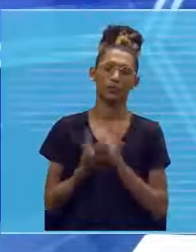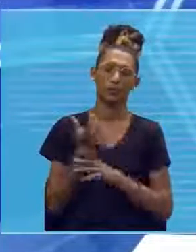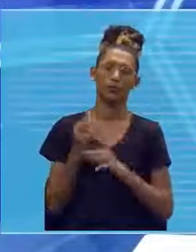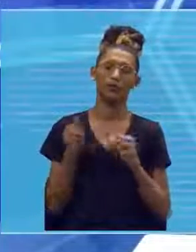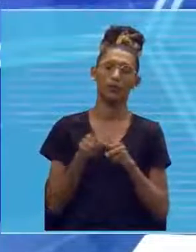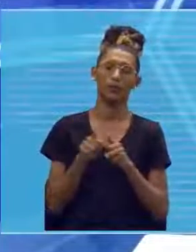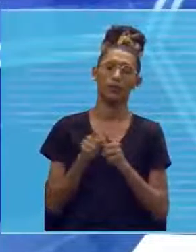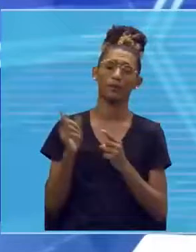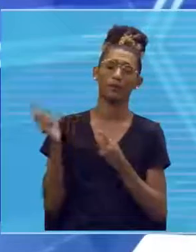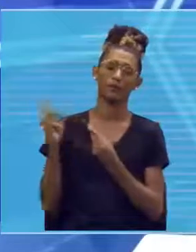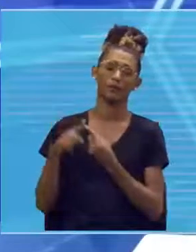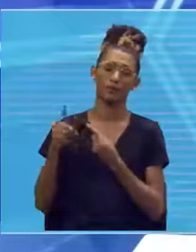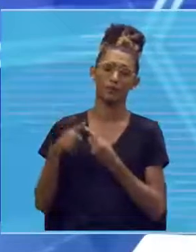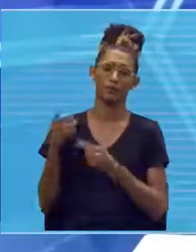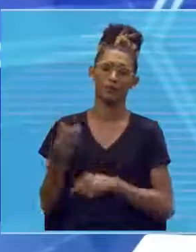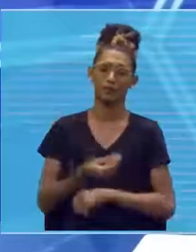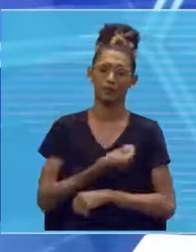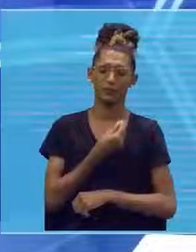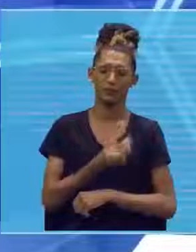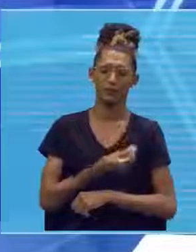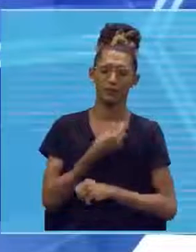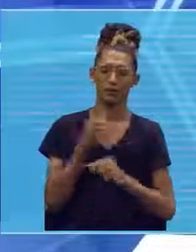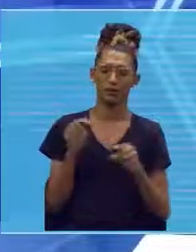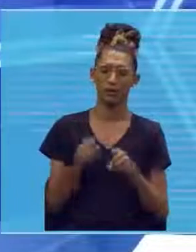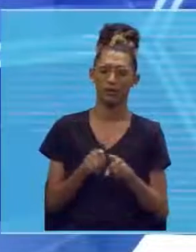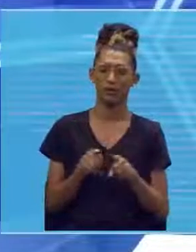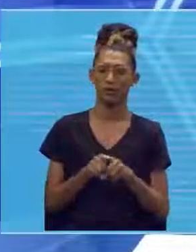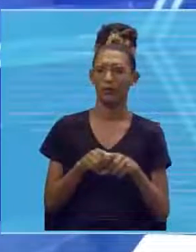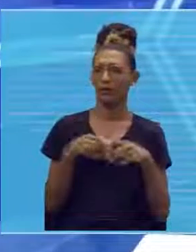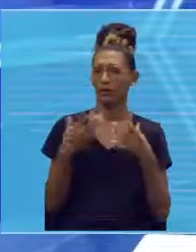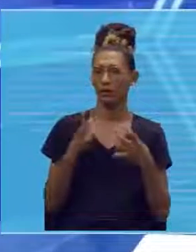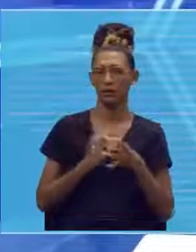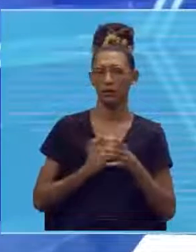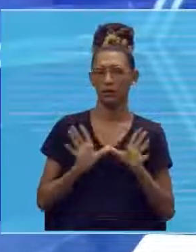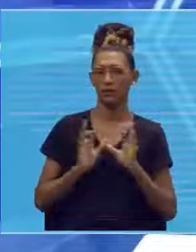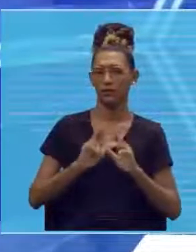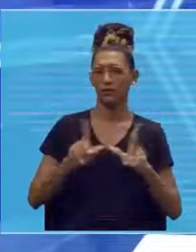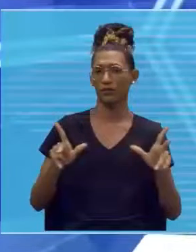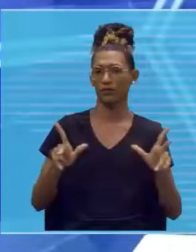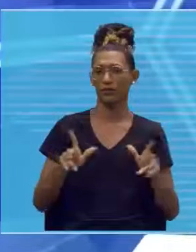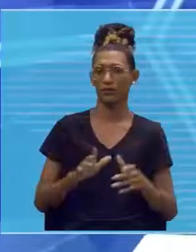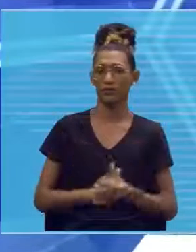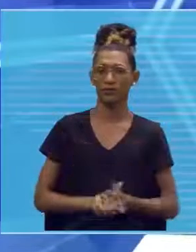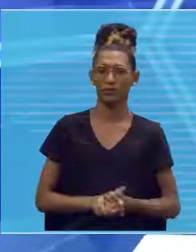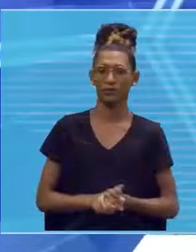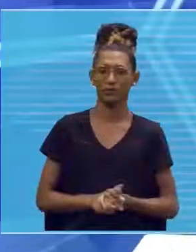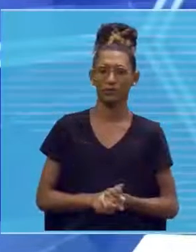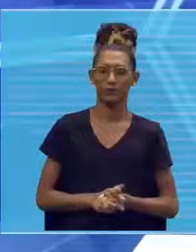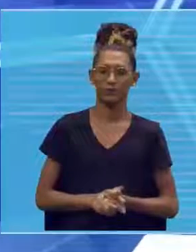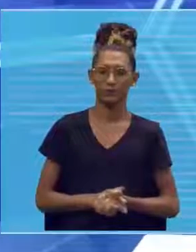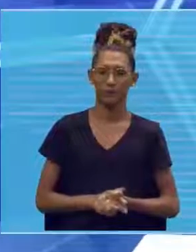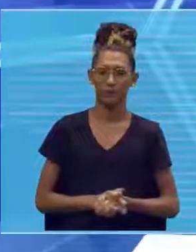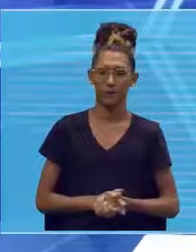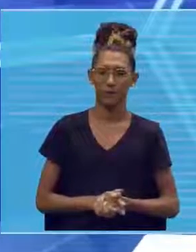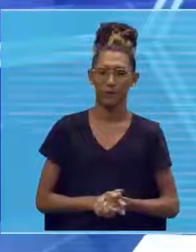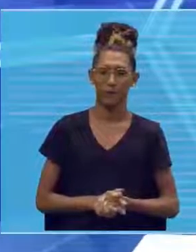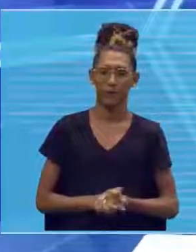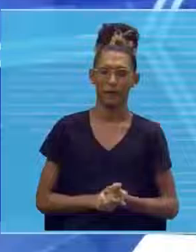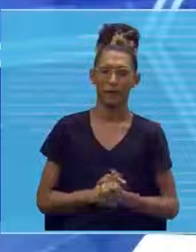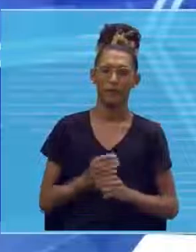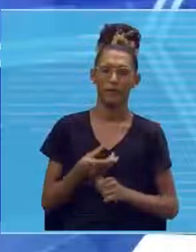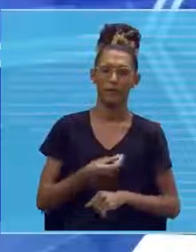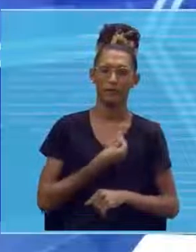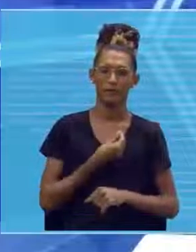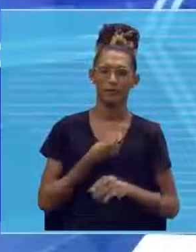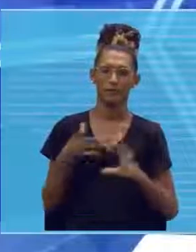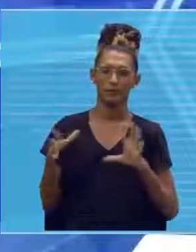vida hei de viver e de existir de uma forma diferente né de uma forma mais conectada com a natureza